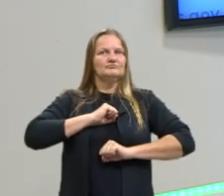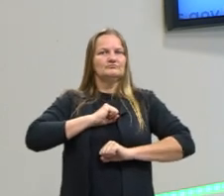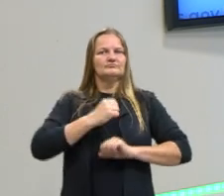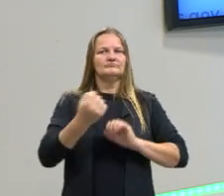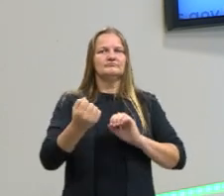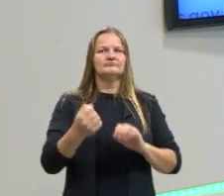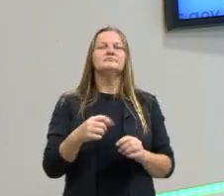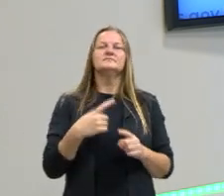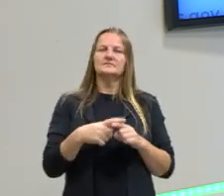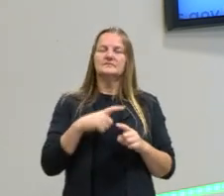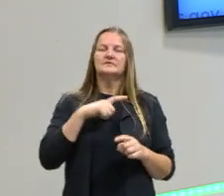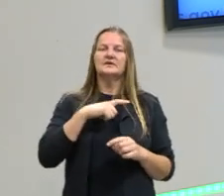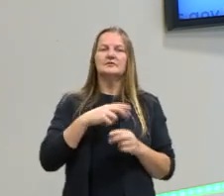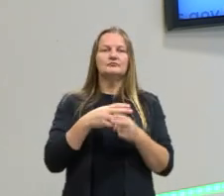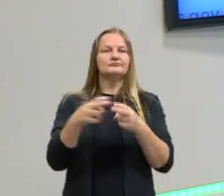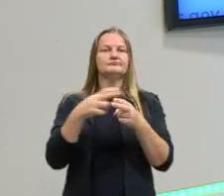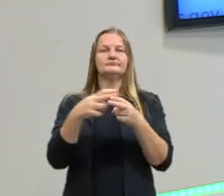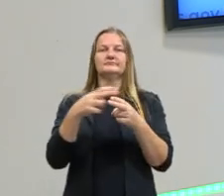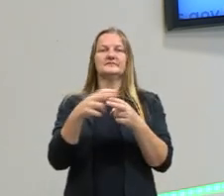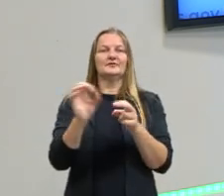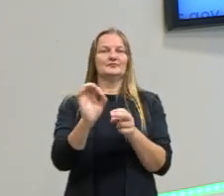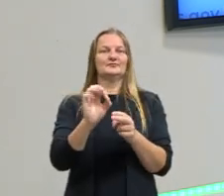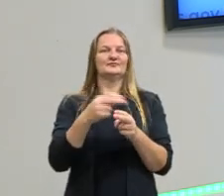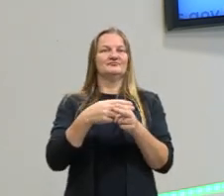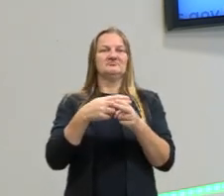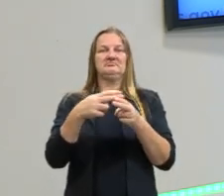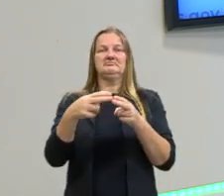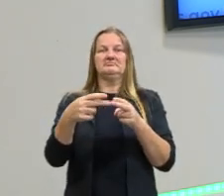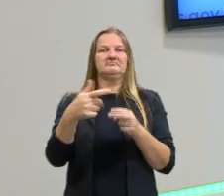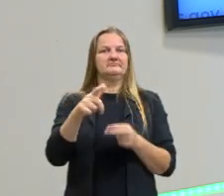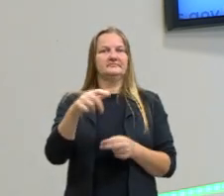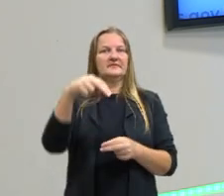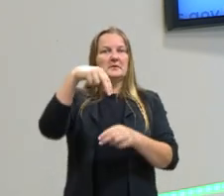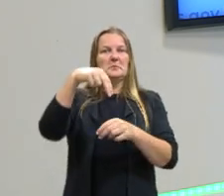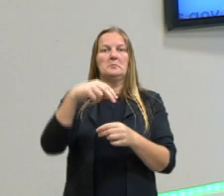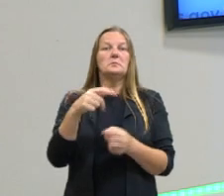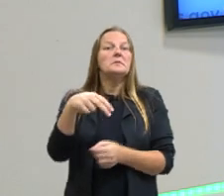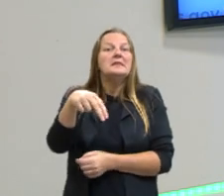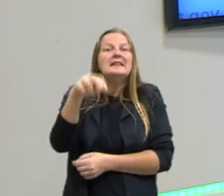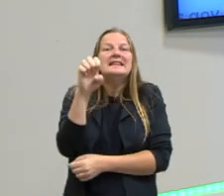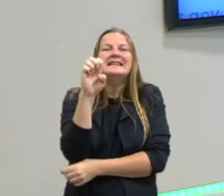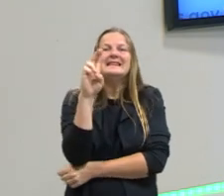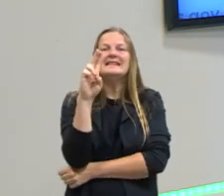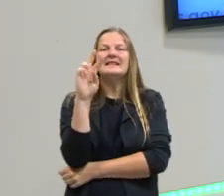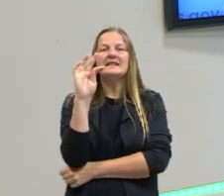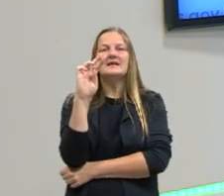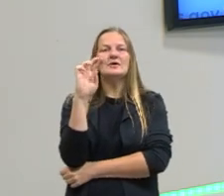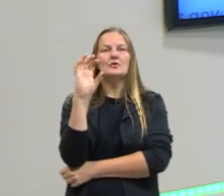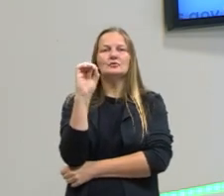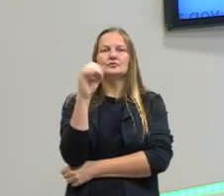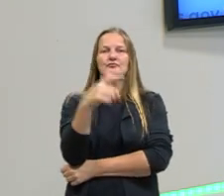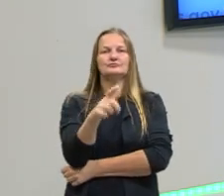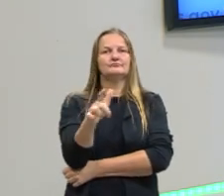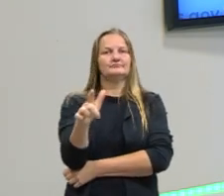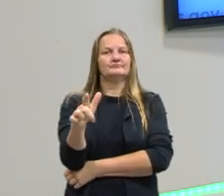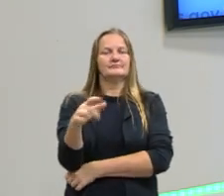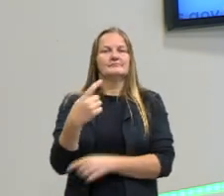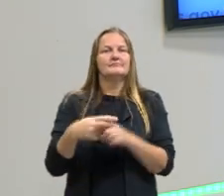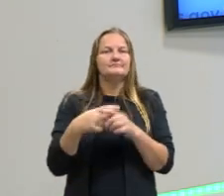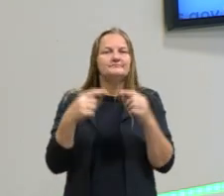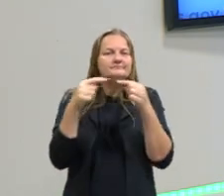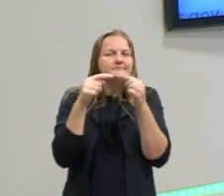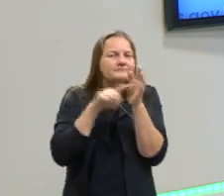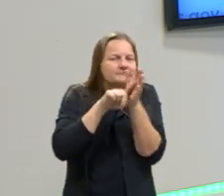aquilo então você já não está neutro né Essa é uma das críticas muito contundentes a relação essa análise